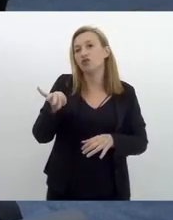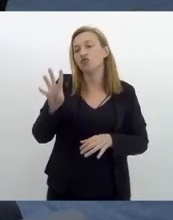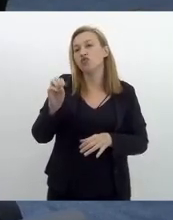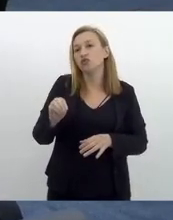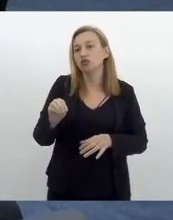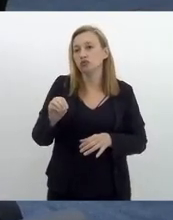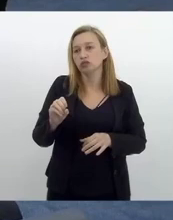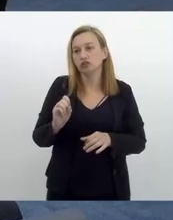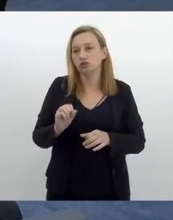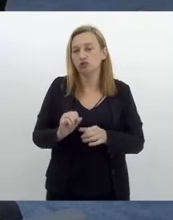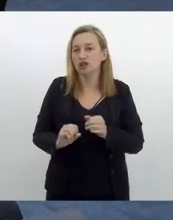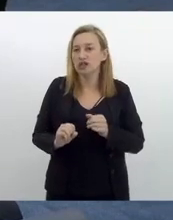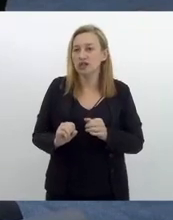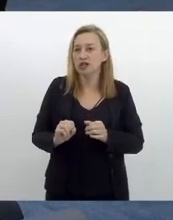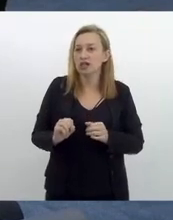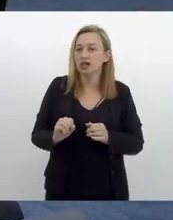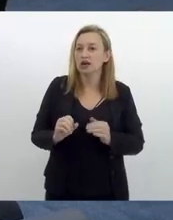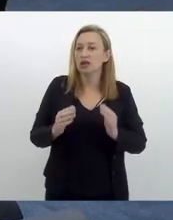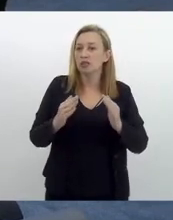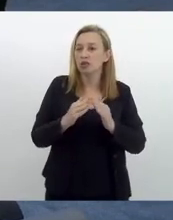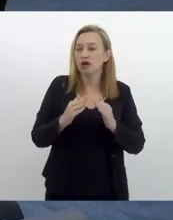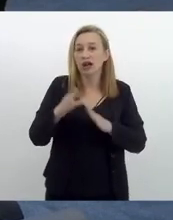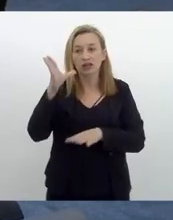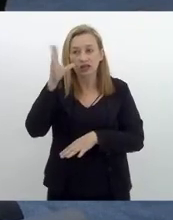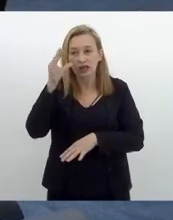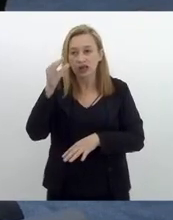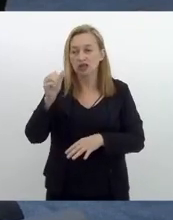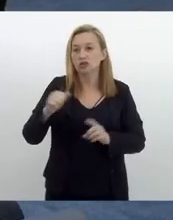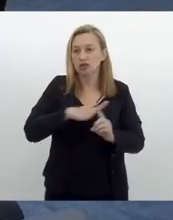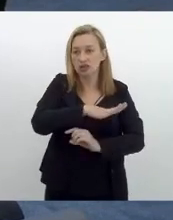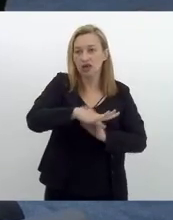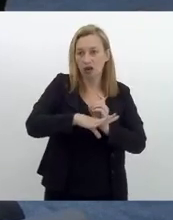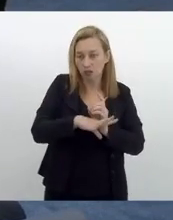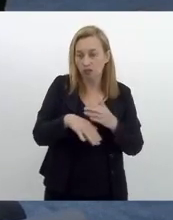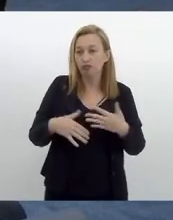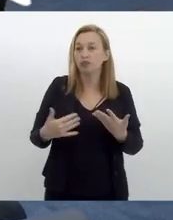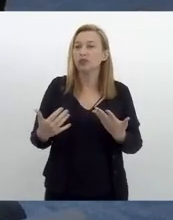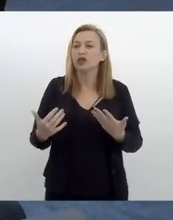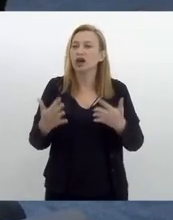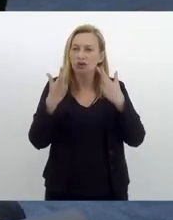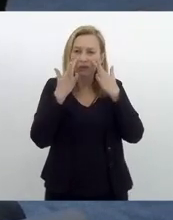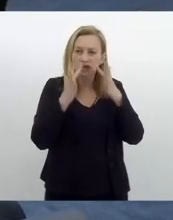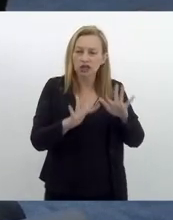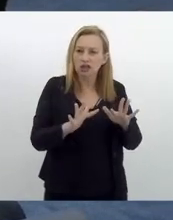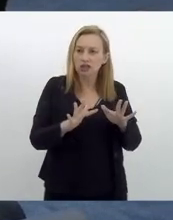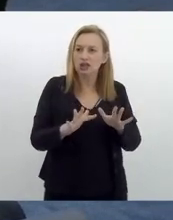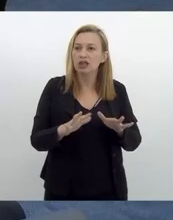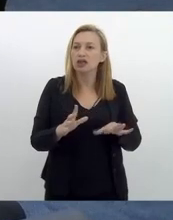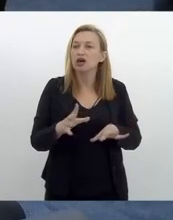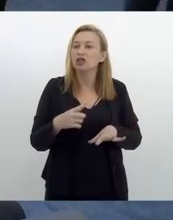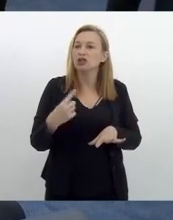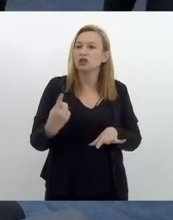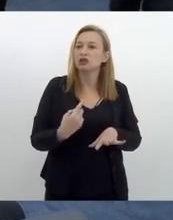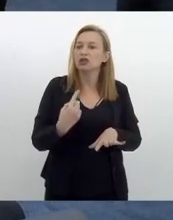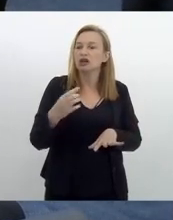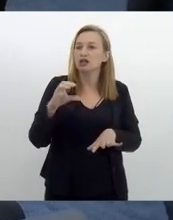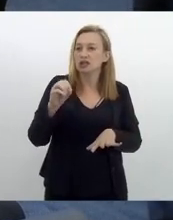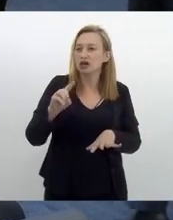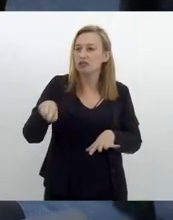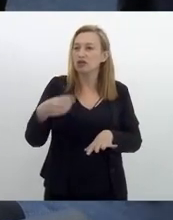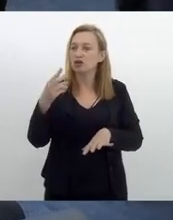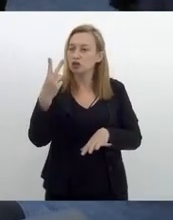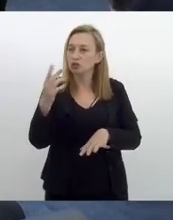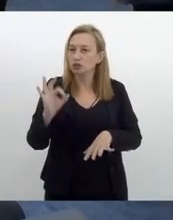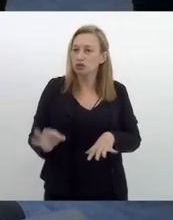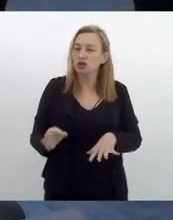Fundo de Habitação de Interesse Social, que os 5%. Então, tem que ter atenção. O nosso era 0,2%. Eu conversei agora aqui com o secretário